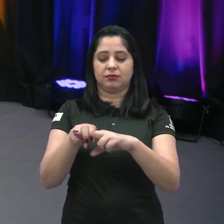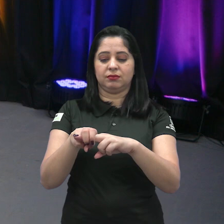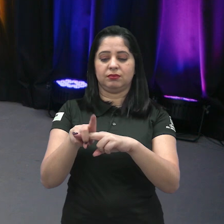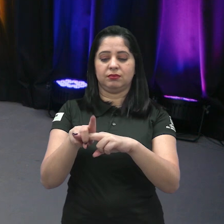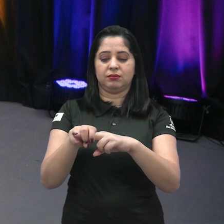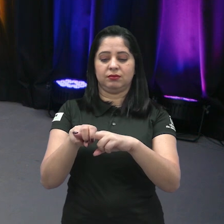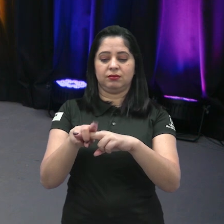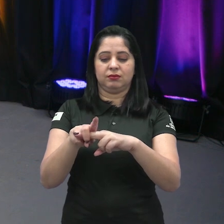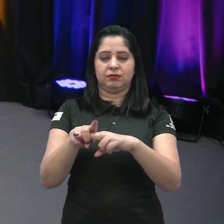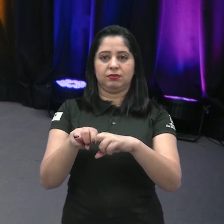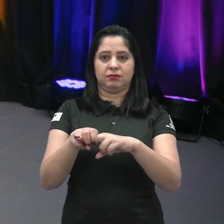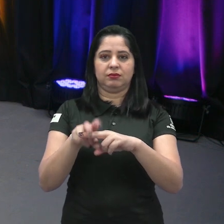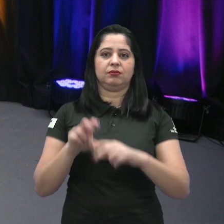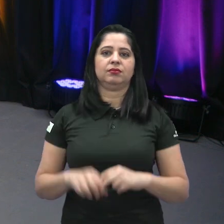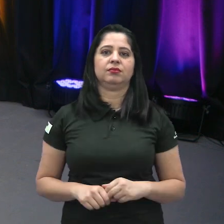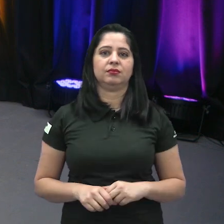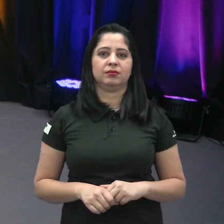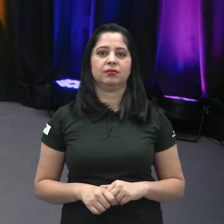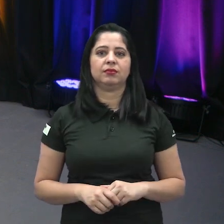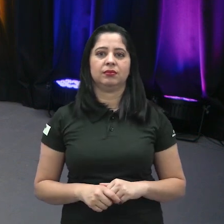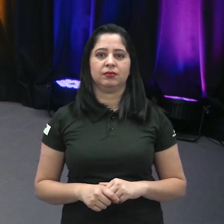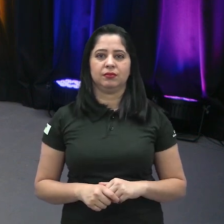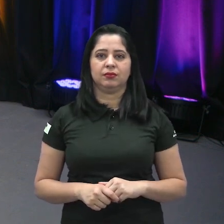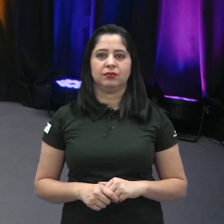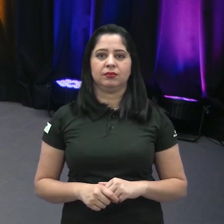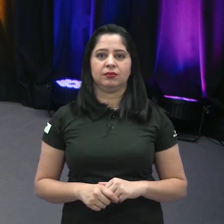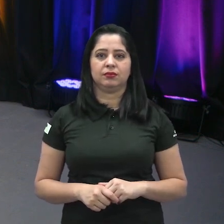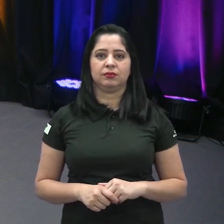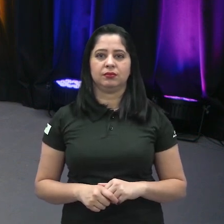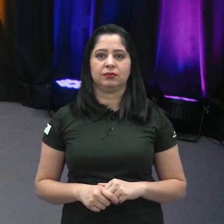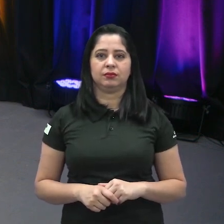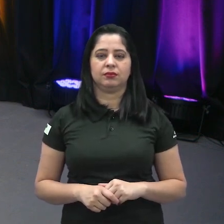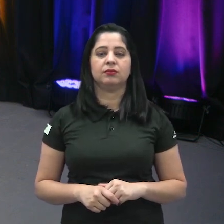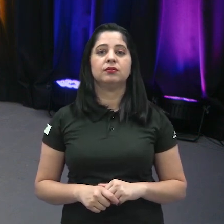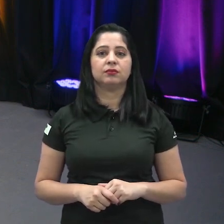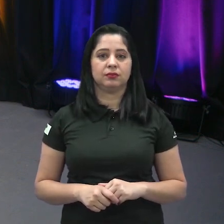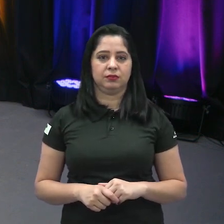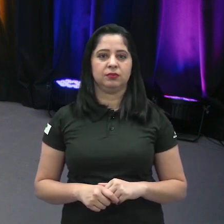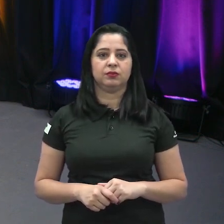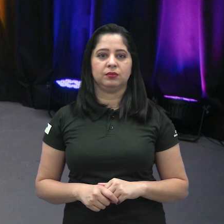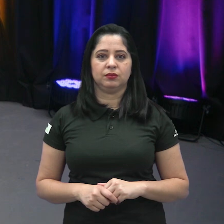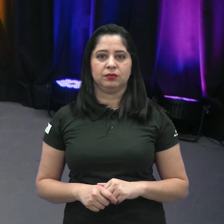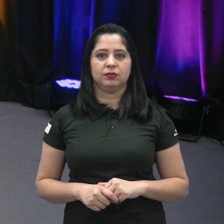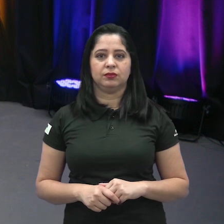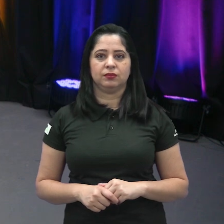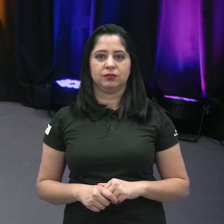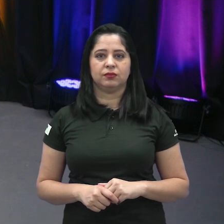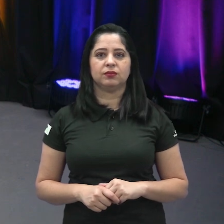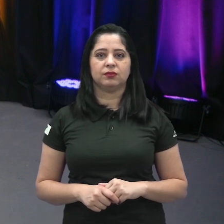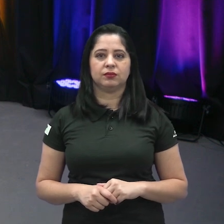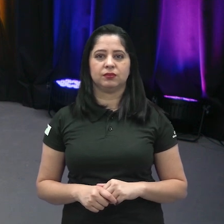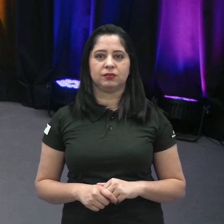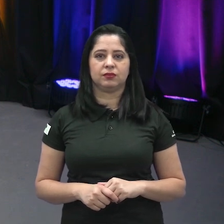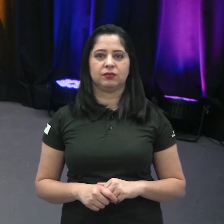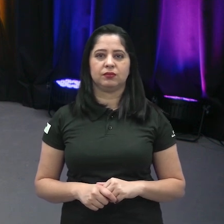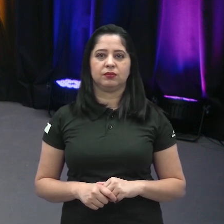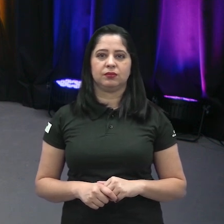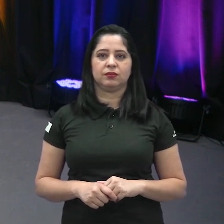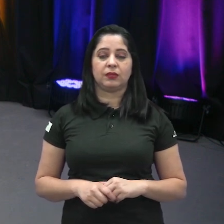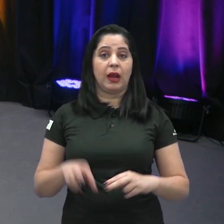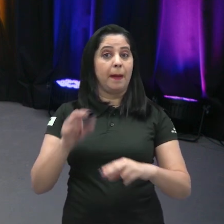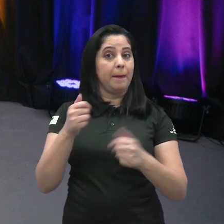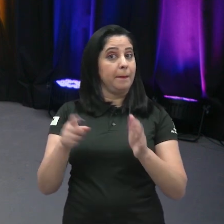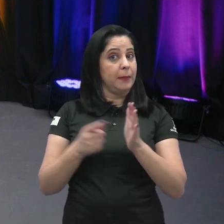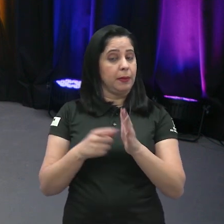estende, volta, estende, volta, estende, volta. Assim você pode fazer, melhor